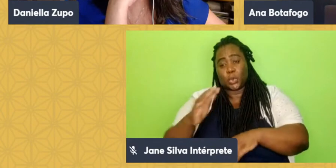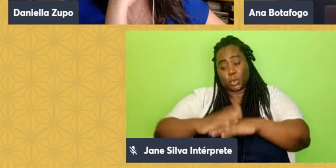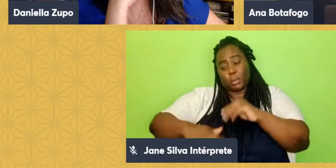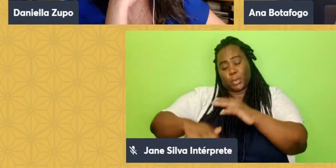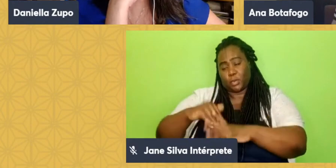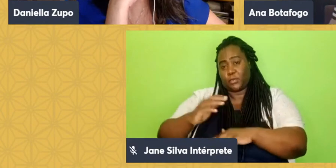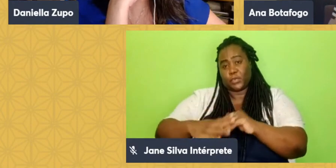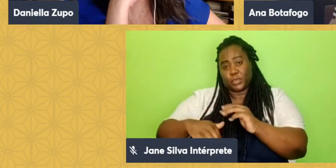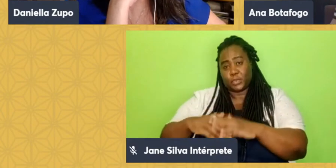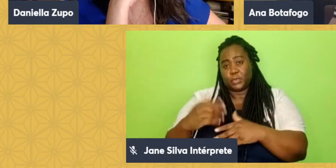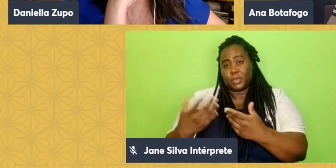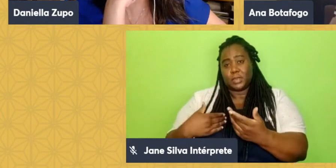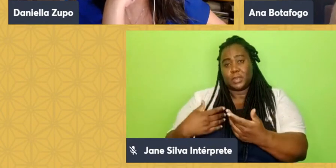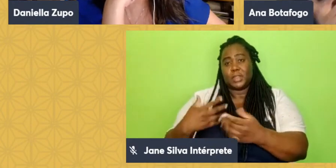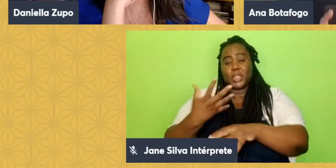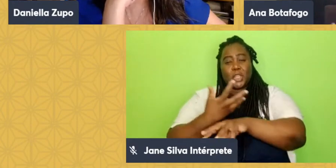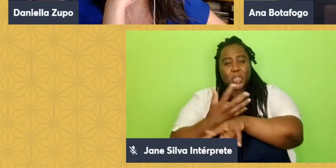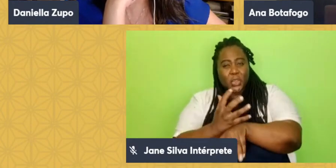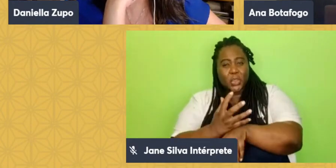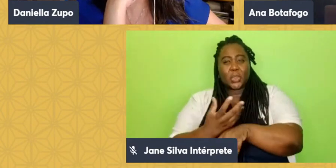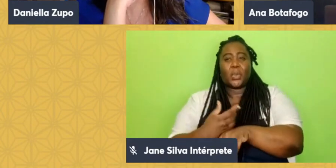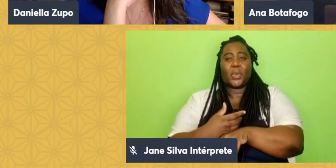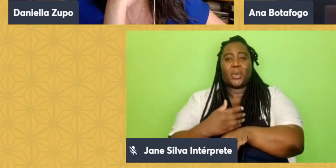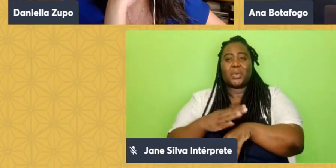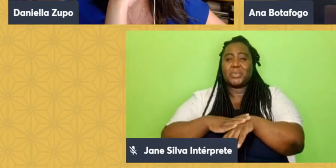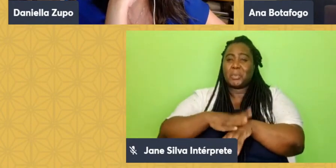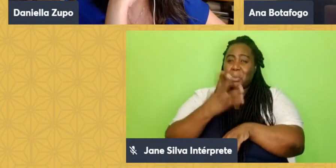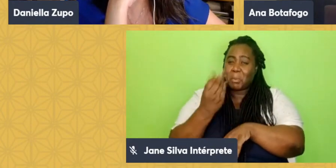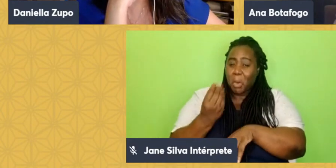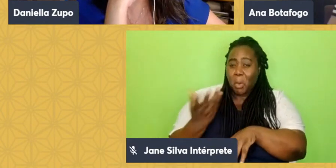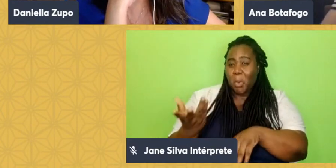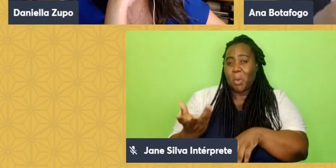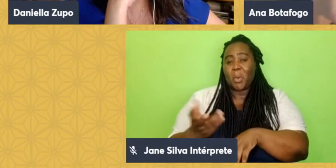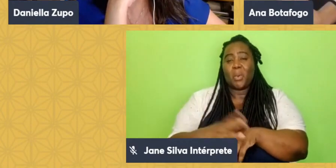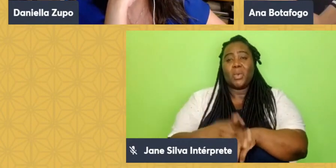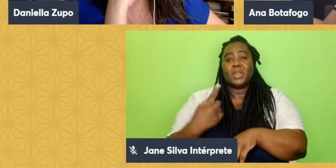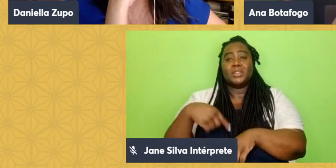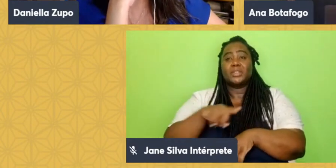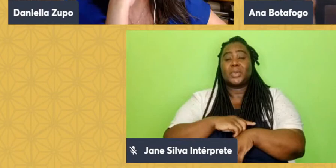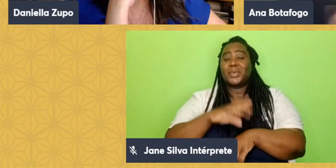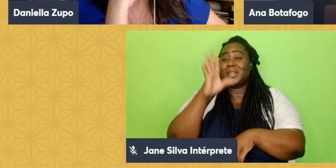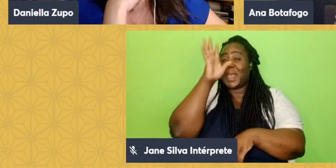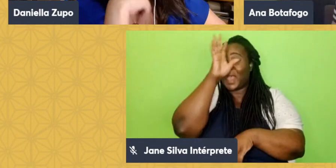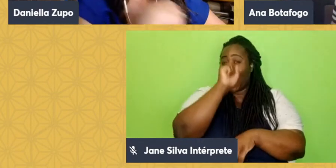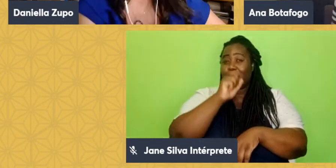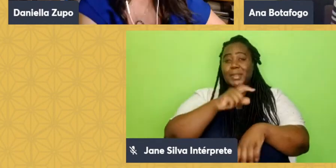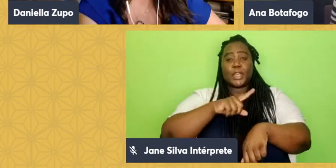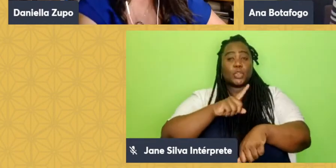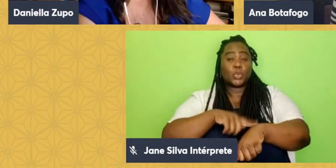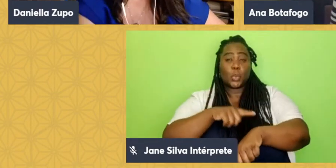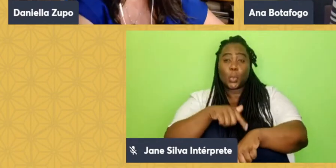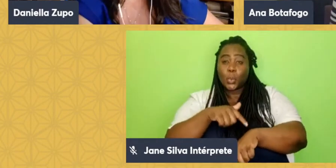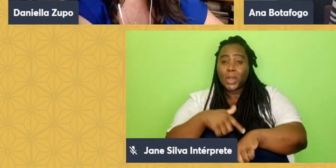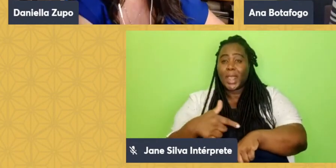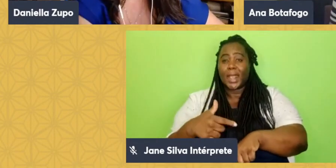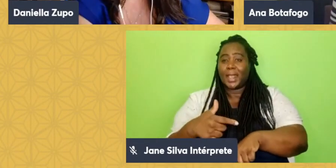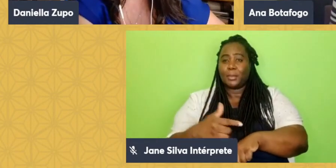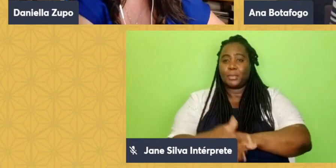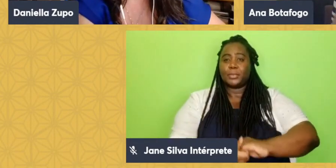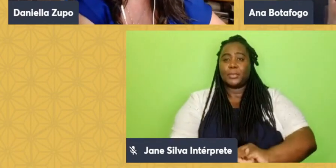é entorses excessos a gente aprende com o tempo eu